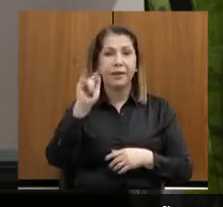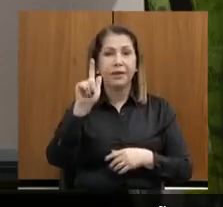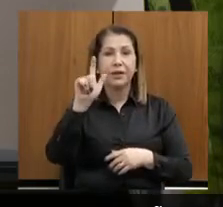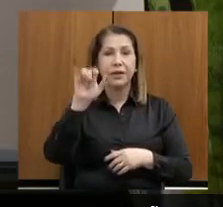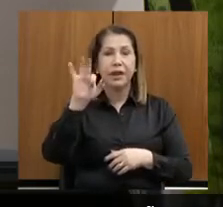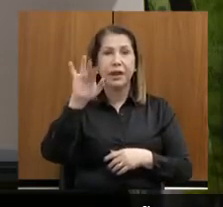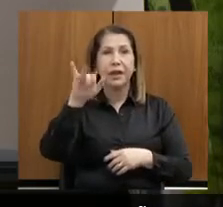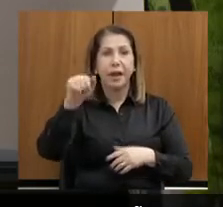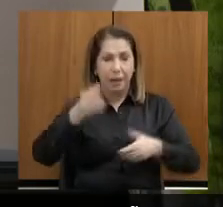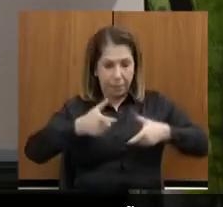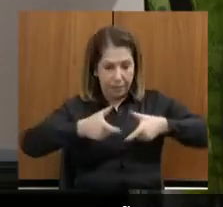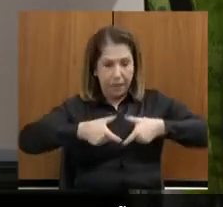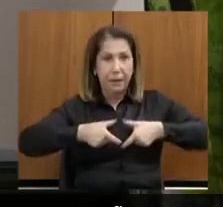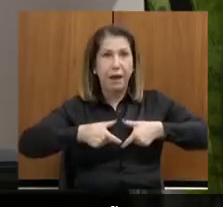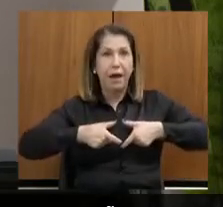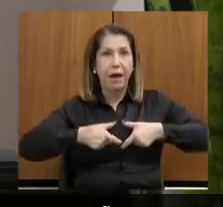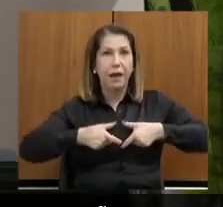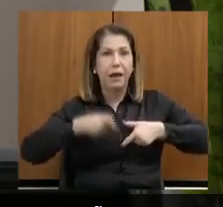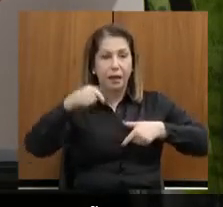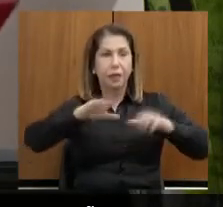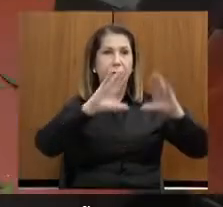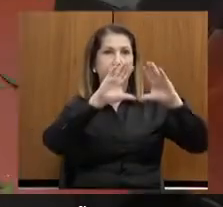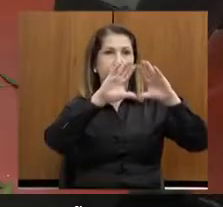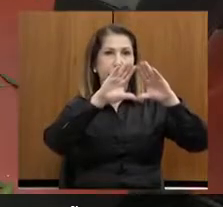medalha ordem do mérito legislativo